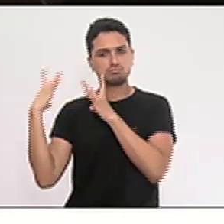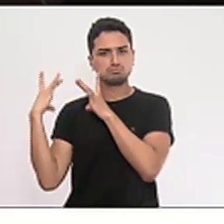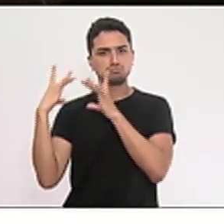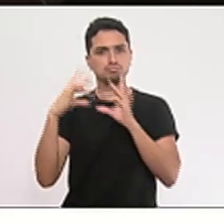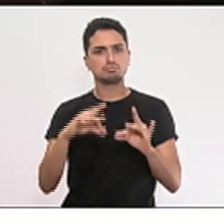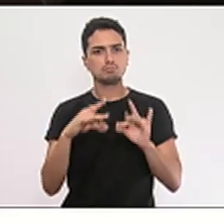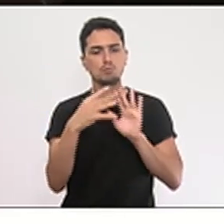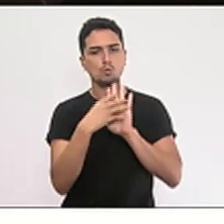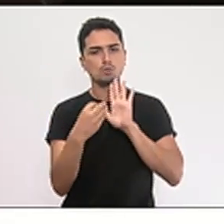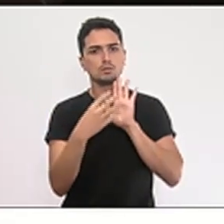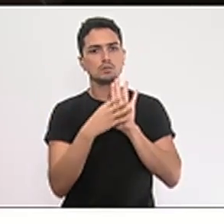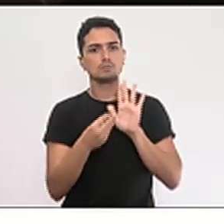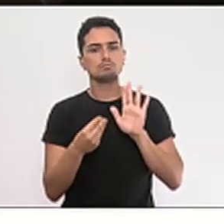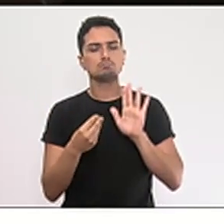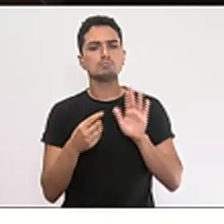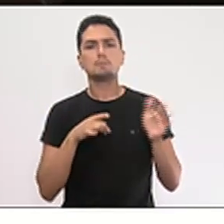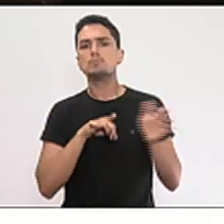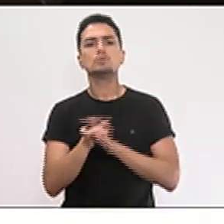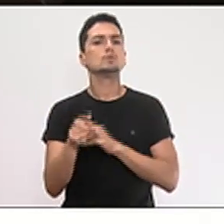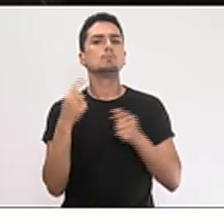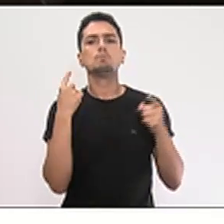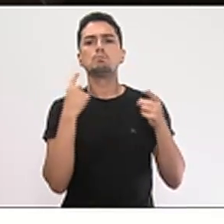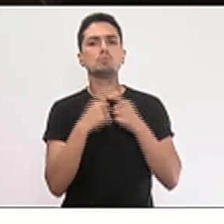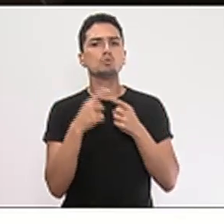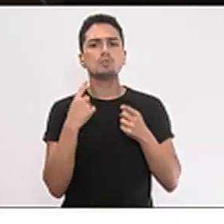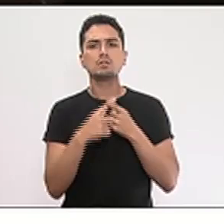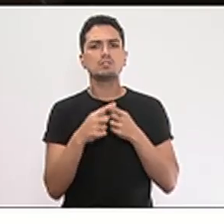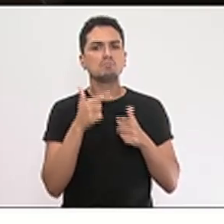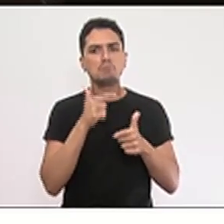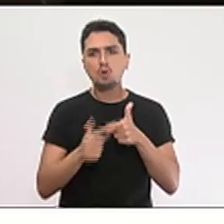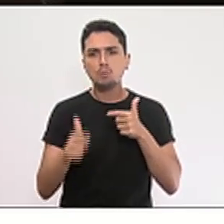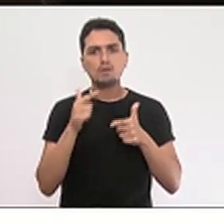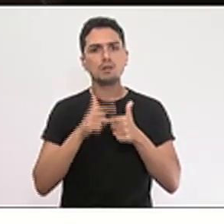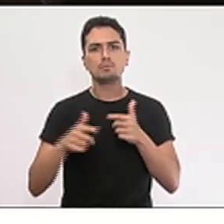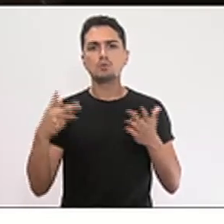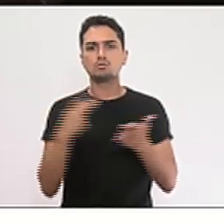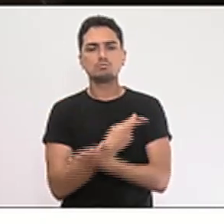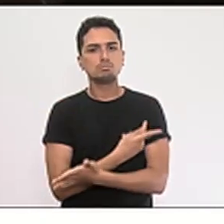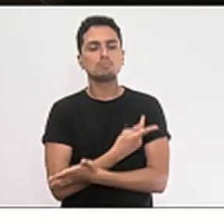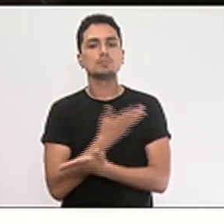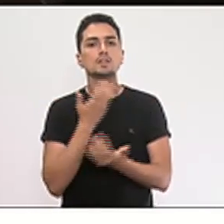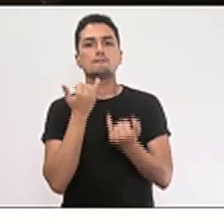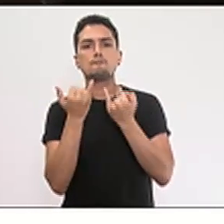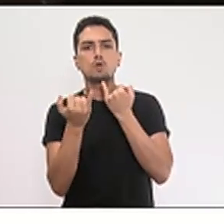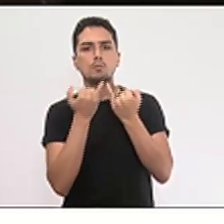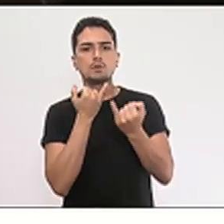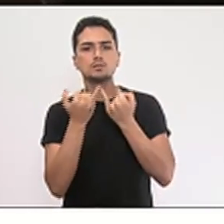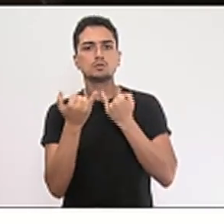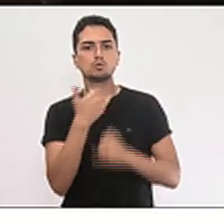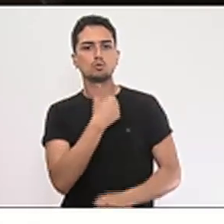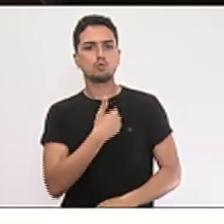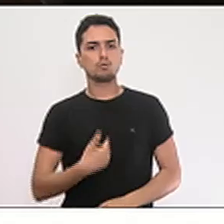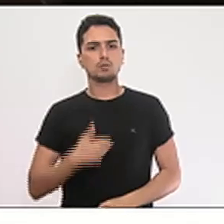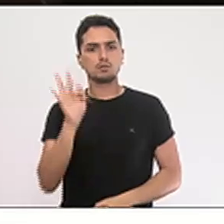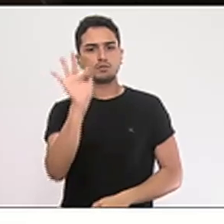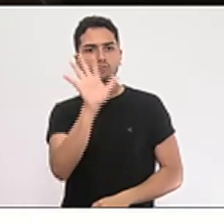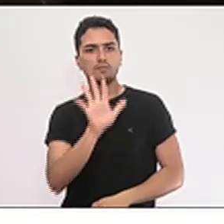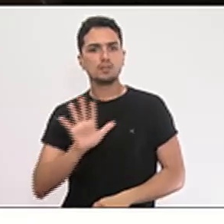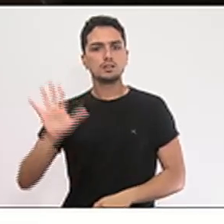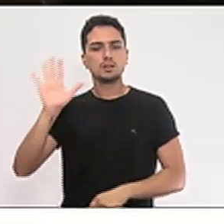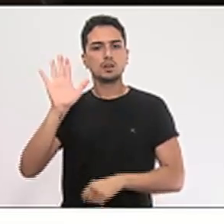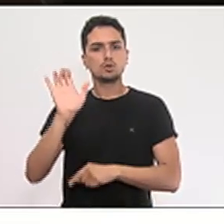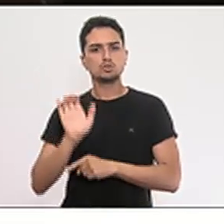que isso tudo? Qual a informação que o governo federal ou estadual tem que nós